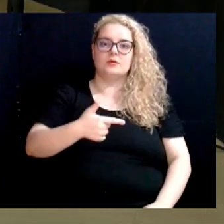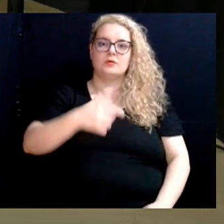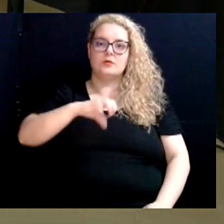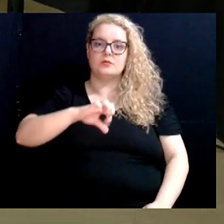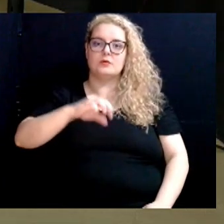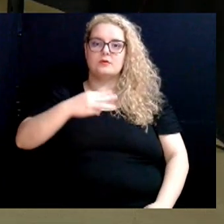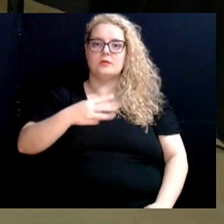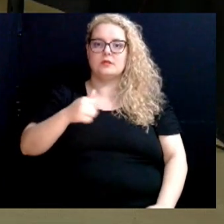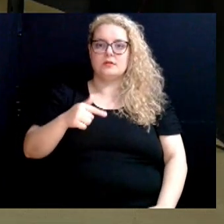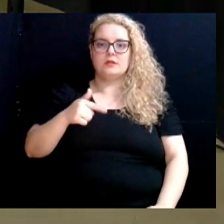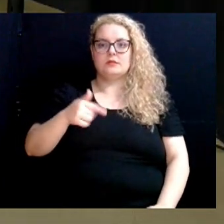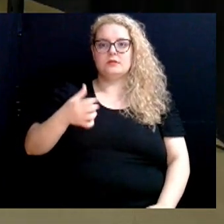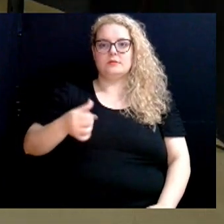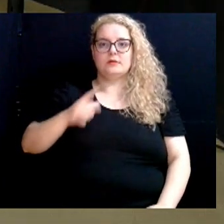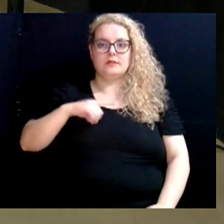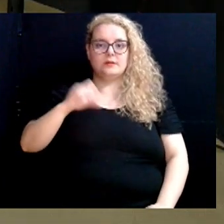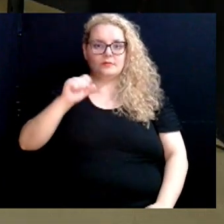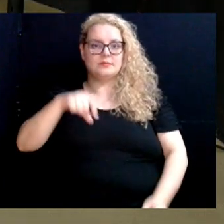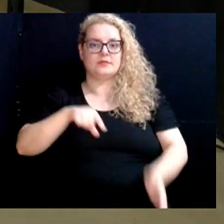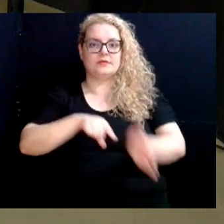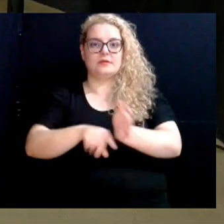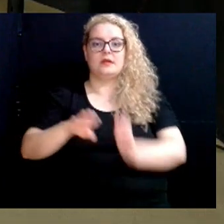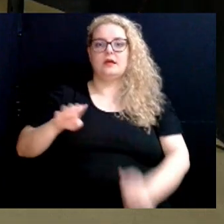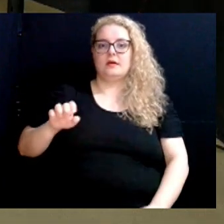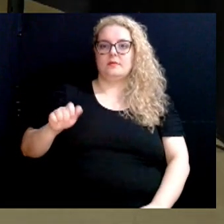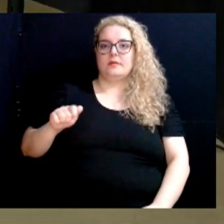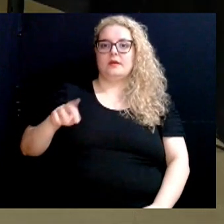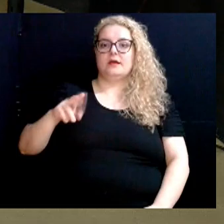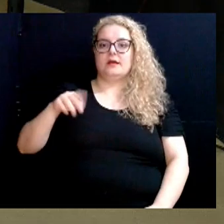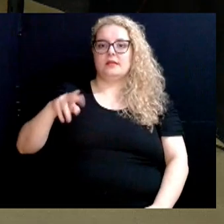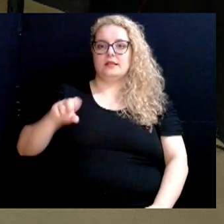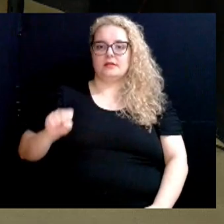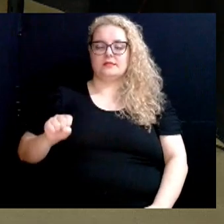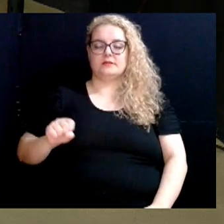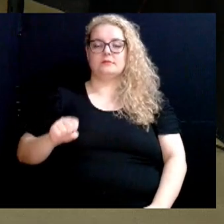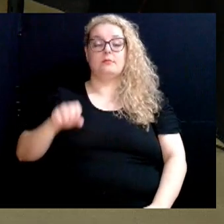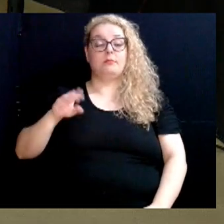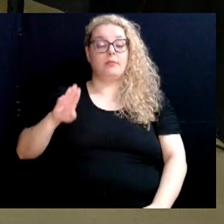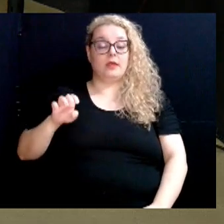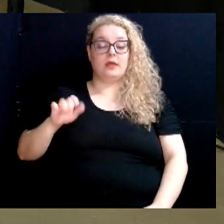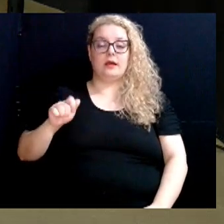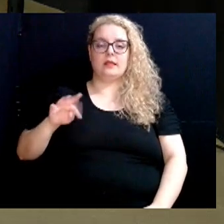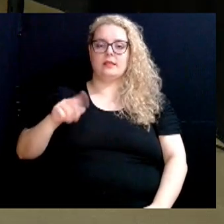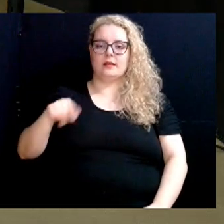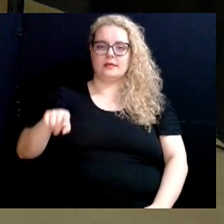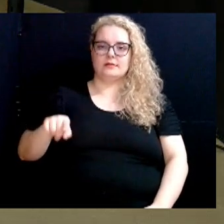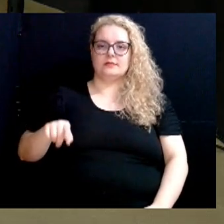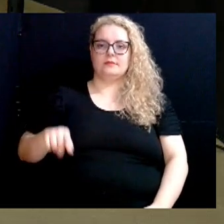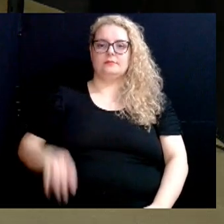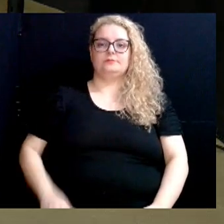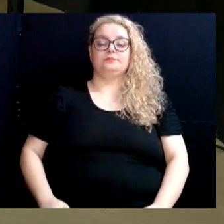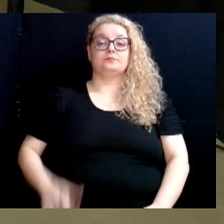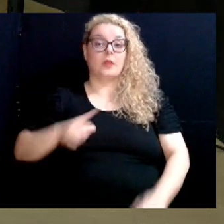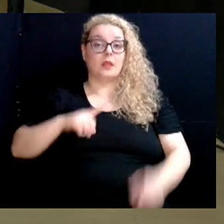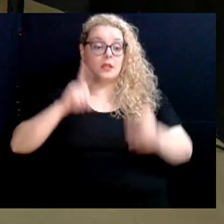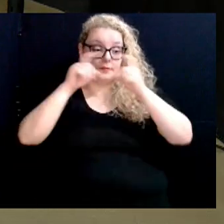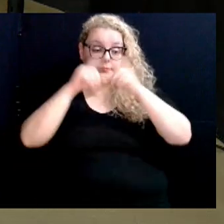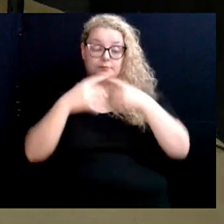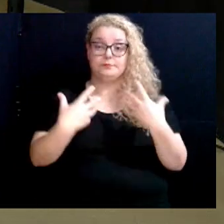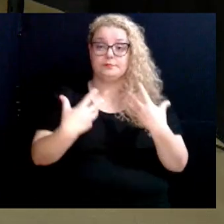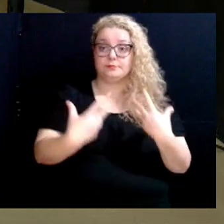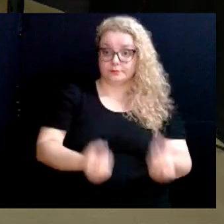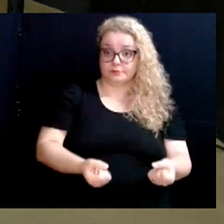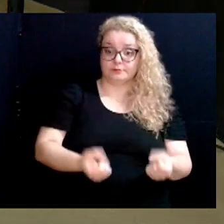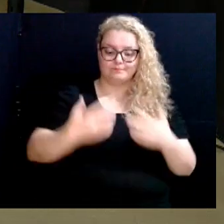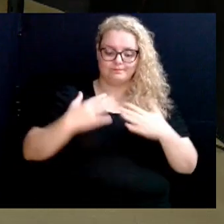978293776. Temos sim. Agora é a Beatriz Ramos, do Parque Prado. Tenho dificuldade de aceitar que meu